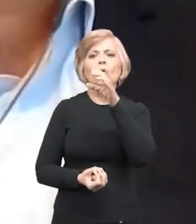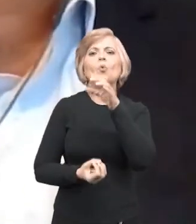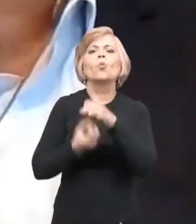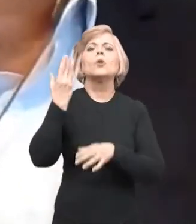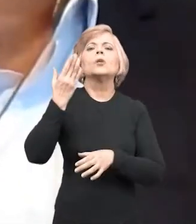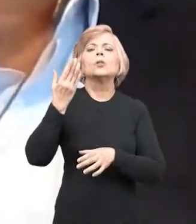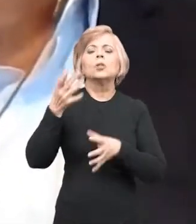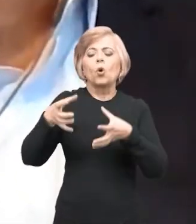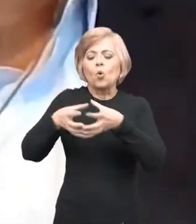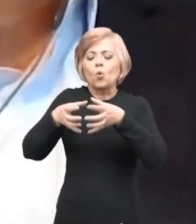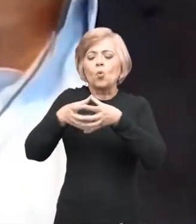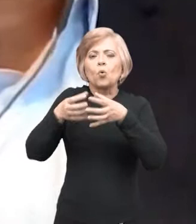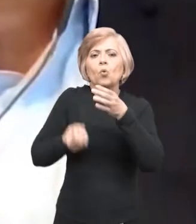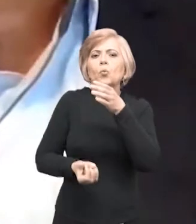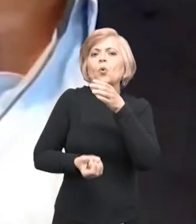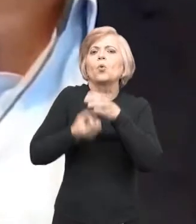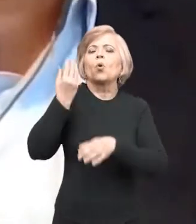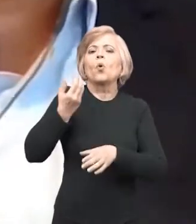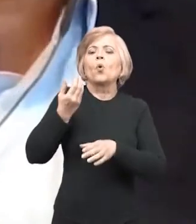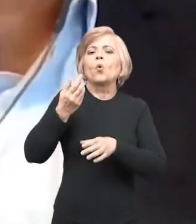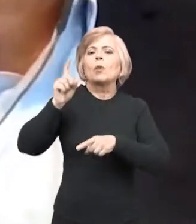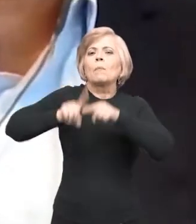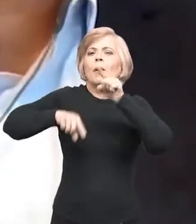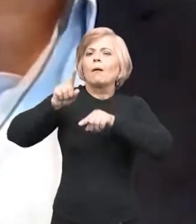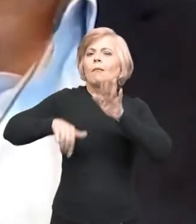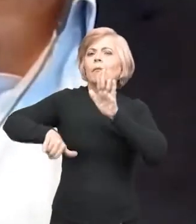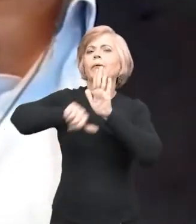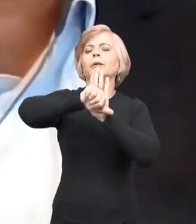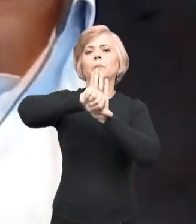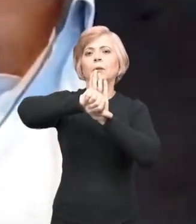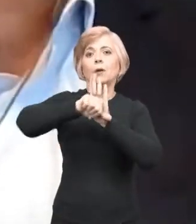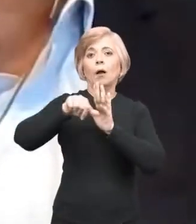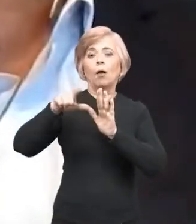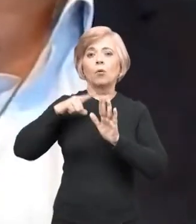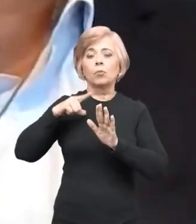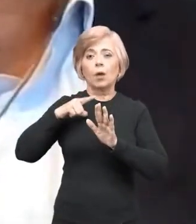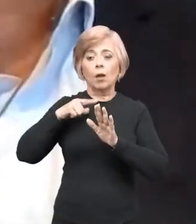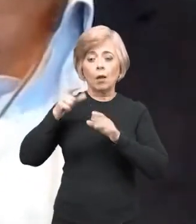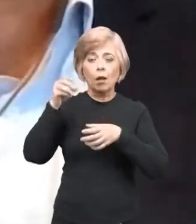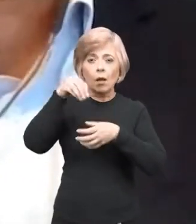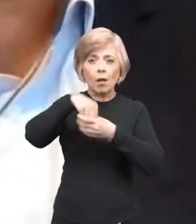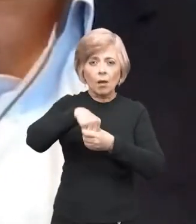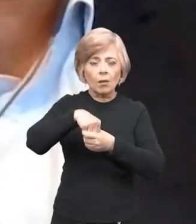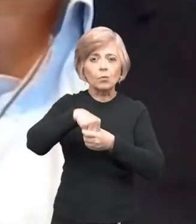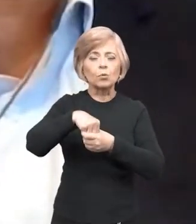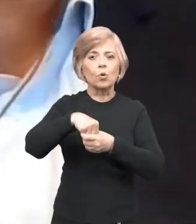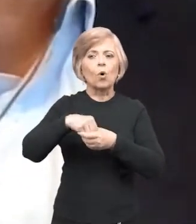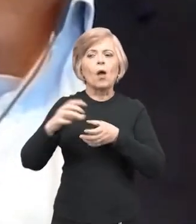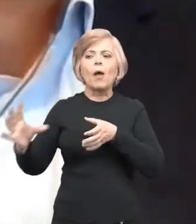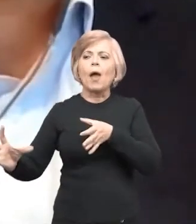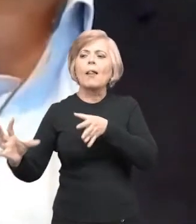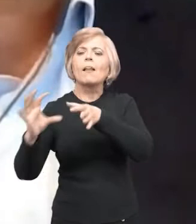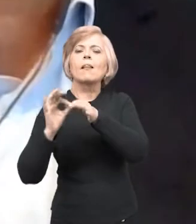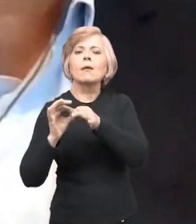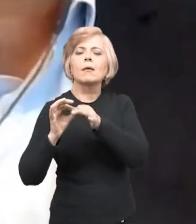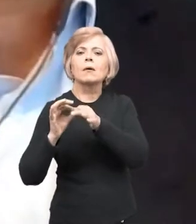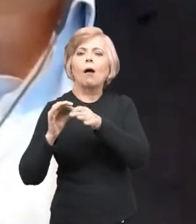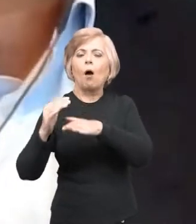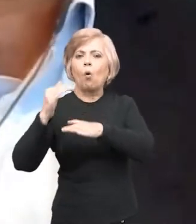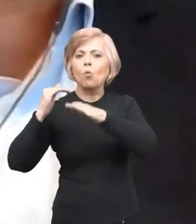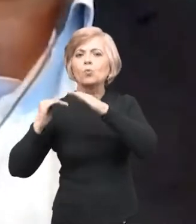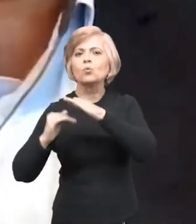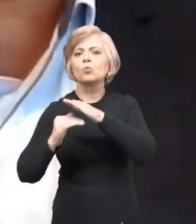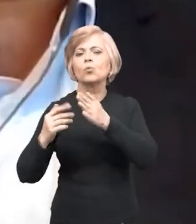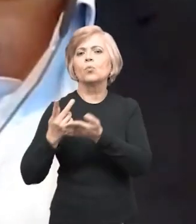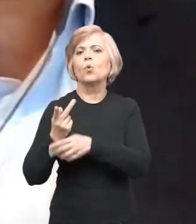Criminal. Ele, dentro da estrutura da Procuradoria-Geral de Justiça, ele está vinculado ao